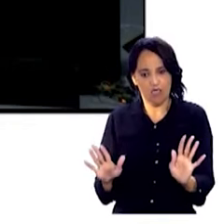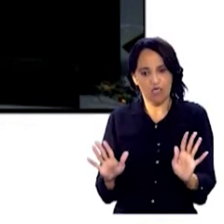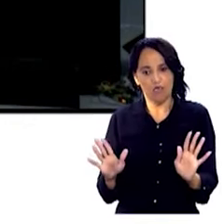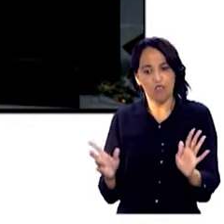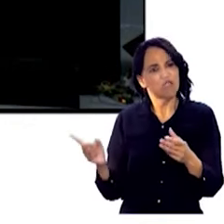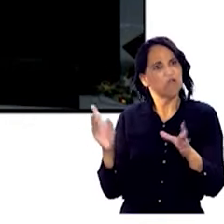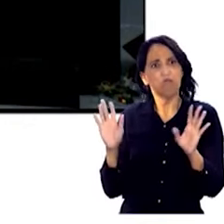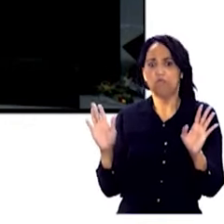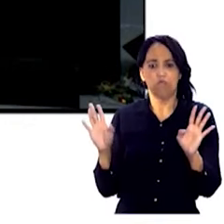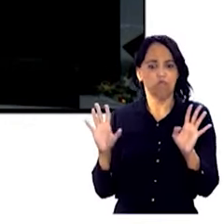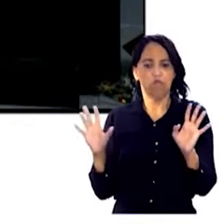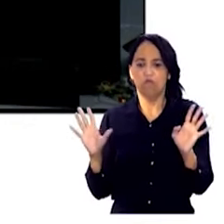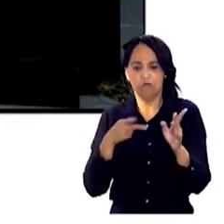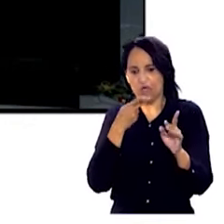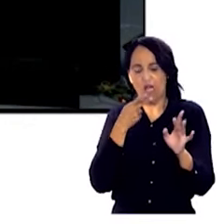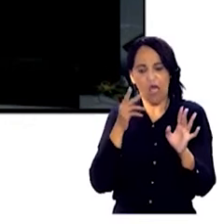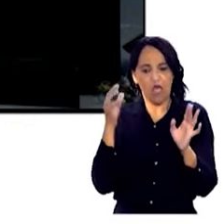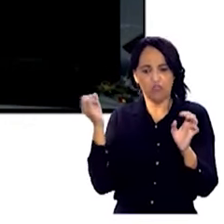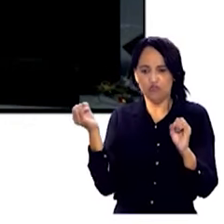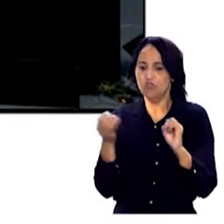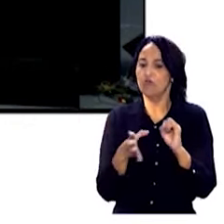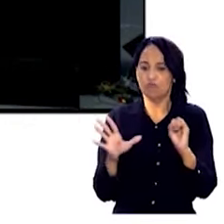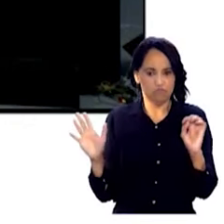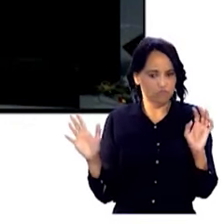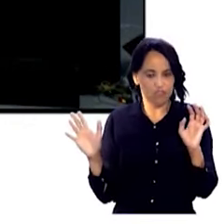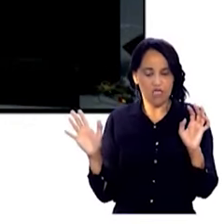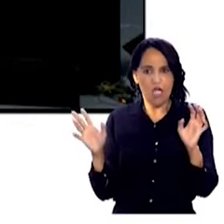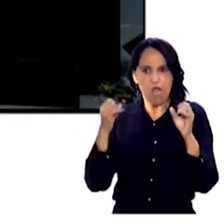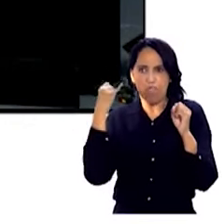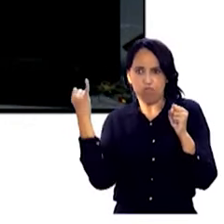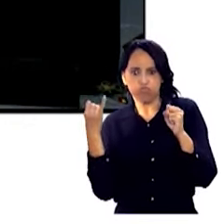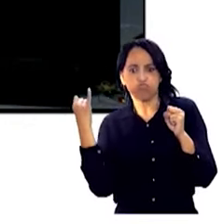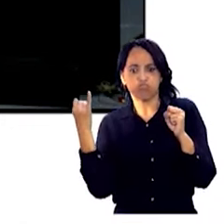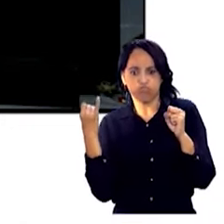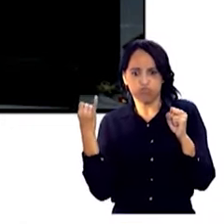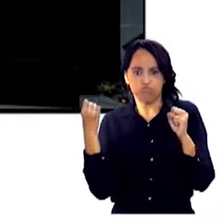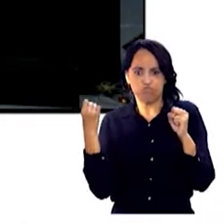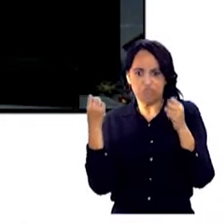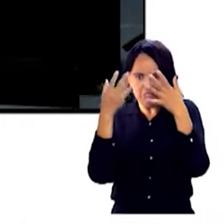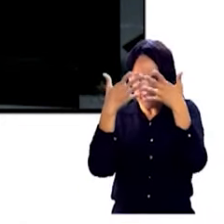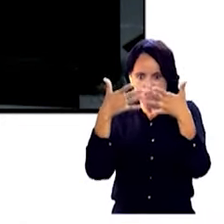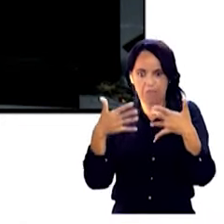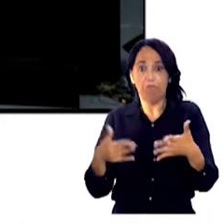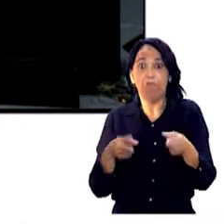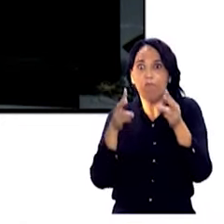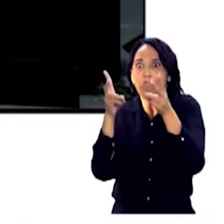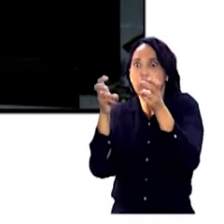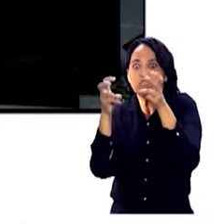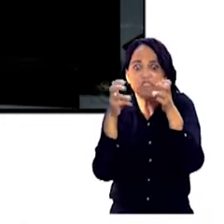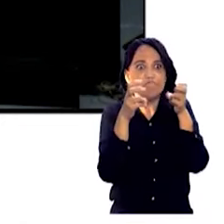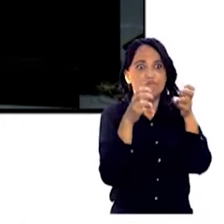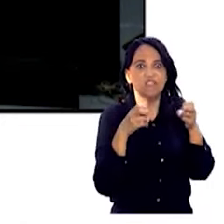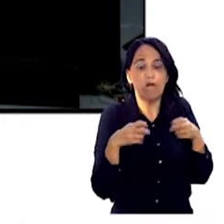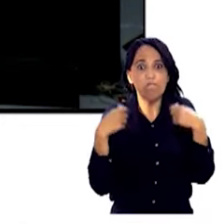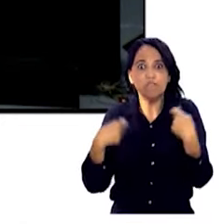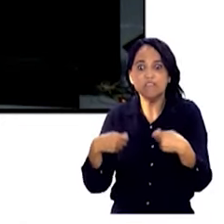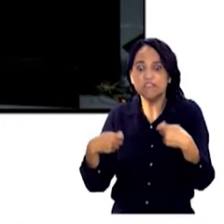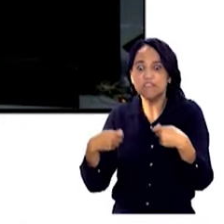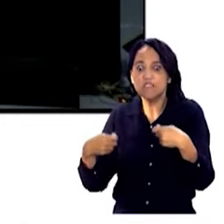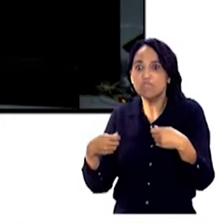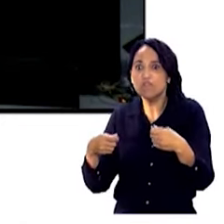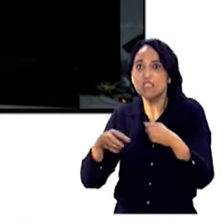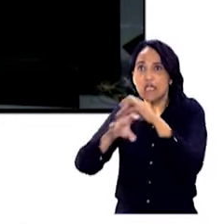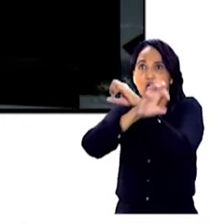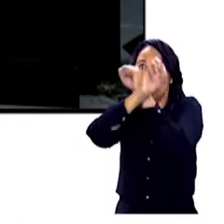a ela é importante a gente ter presente essas coisas porque a gente precisa que a as nossas cortes